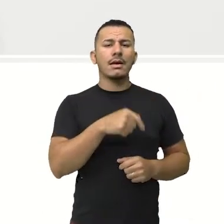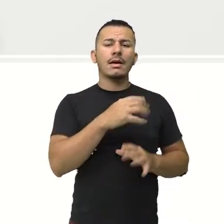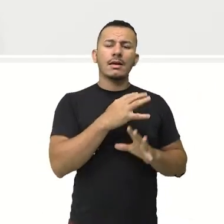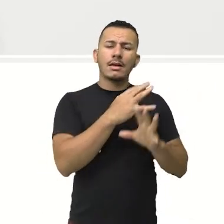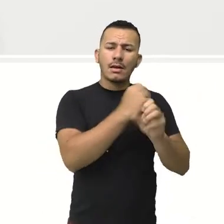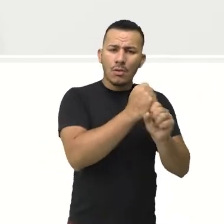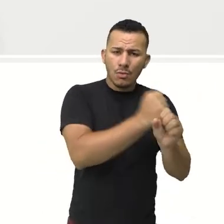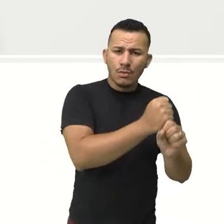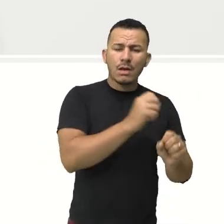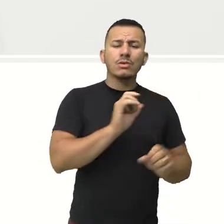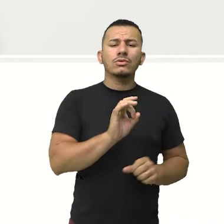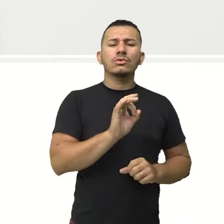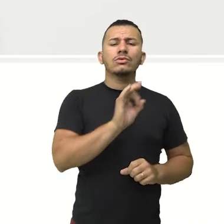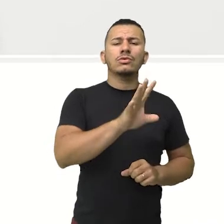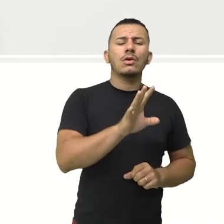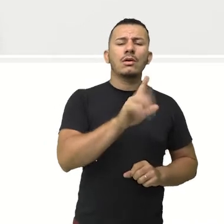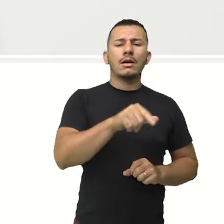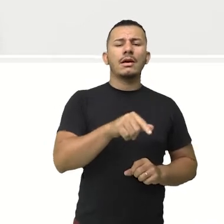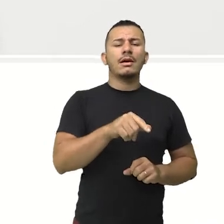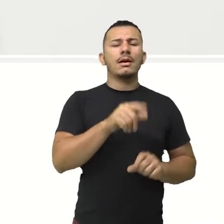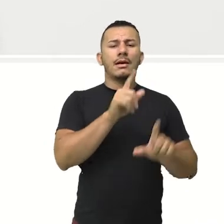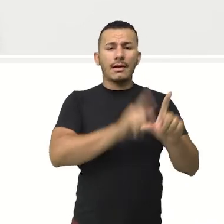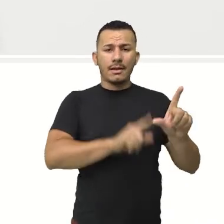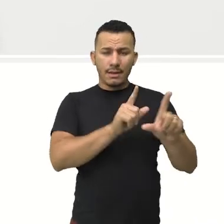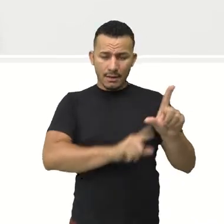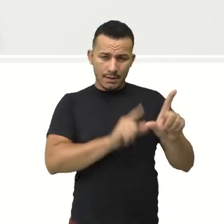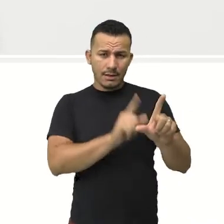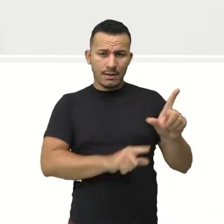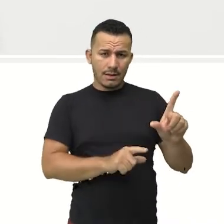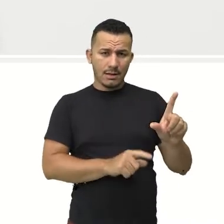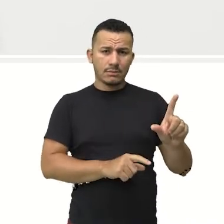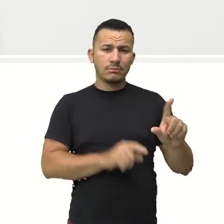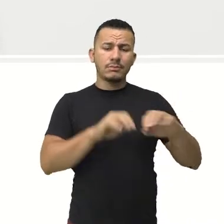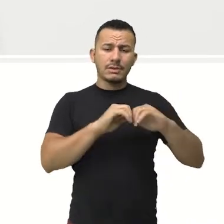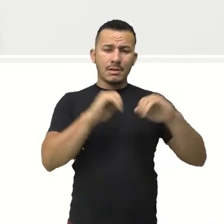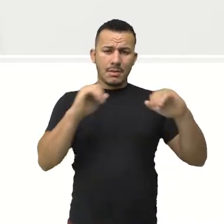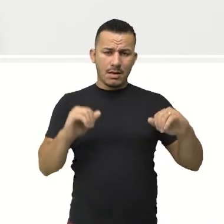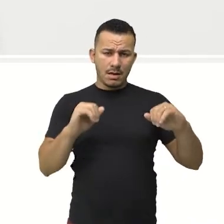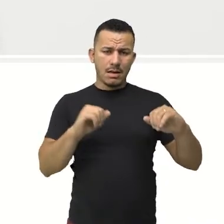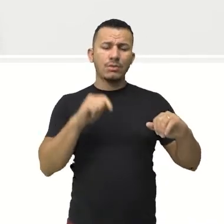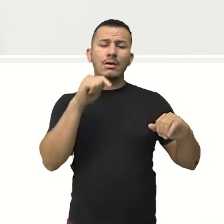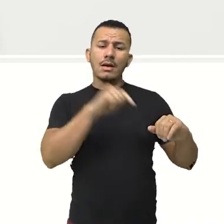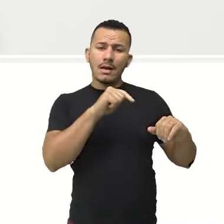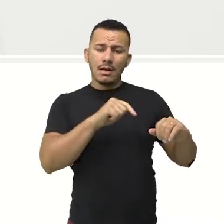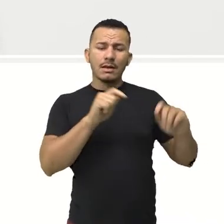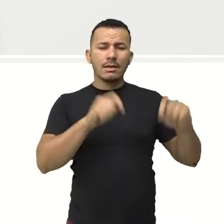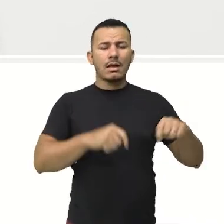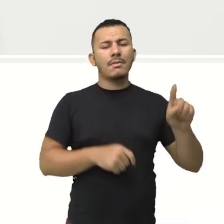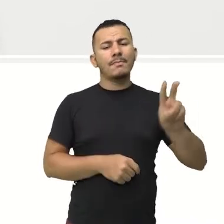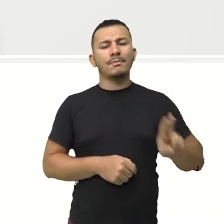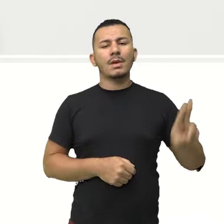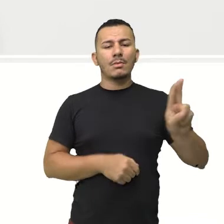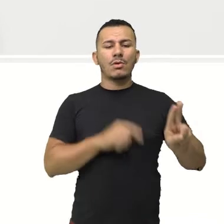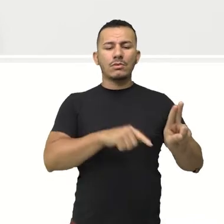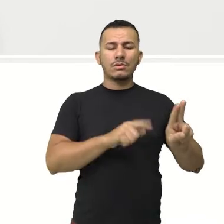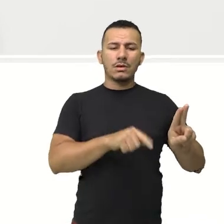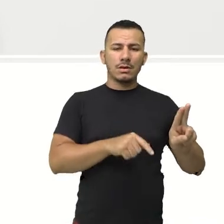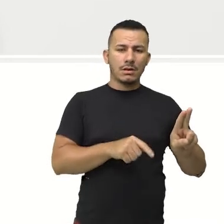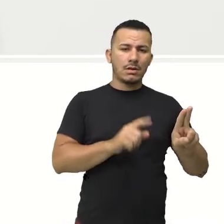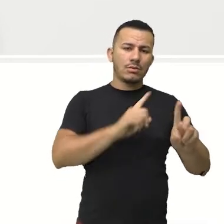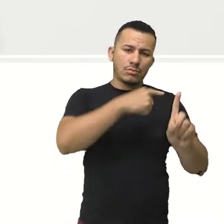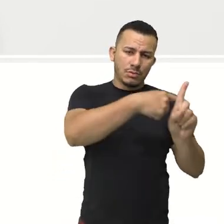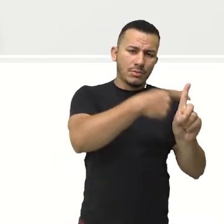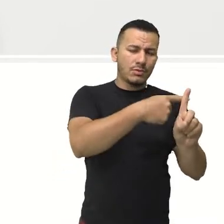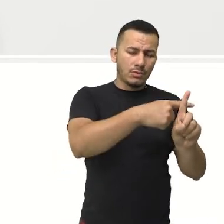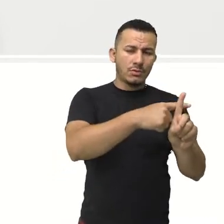deixar somente quem possui variável é a variável no primeiro membro. Então, aqui no caso, eu posso utilizar o princípio aditivo. O que é que